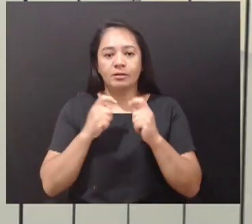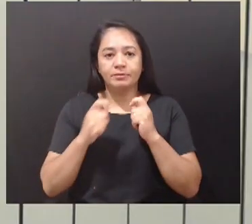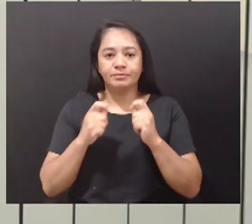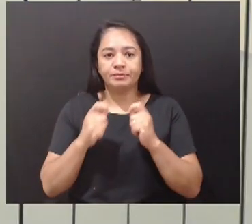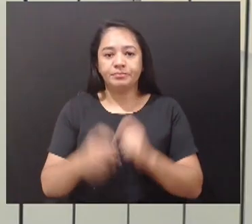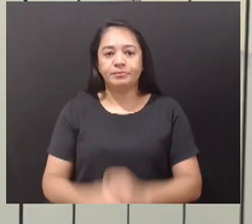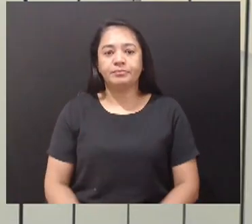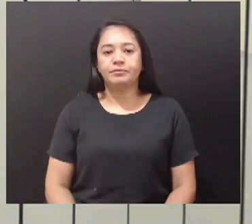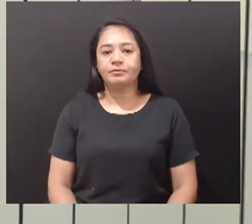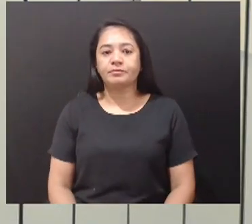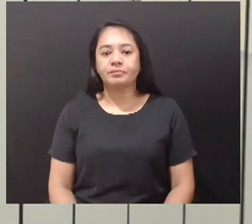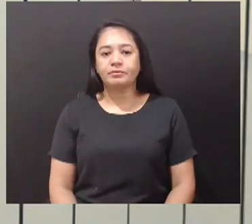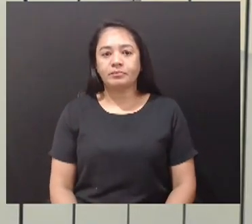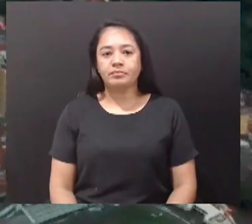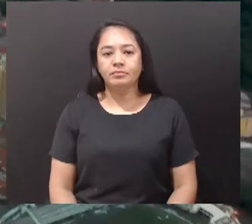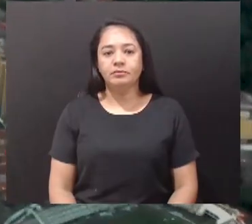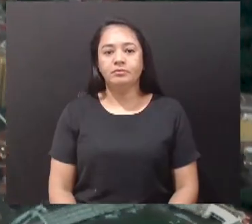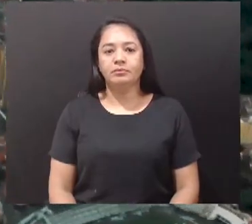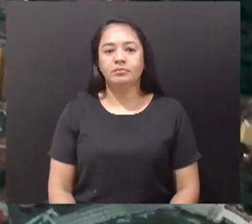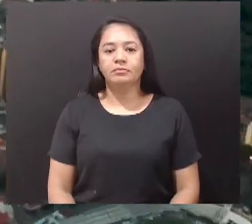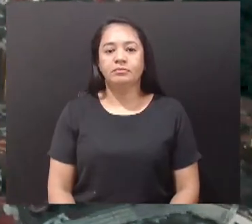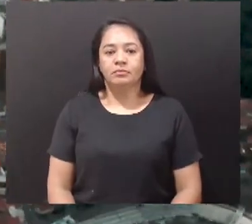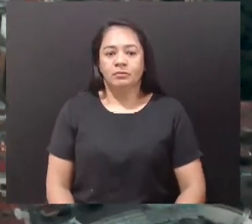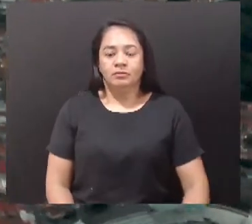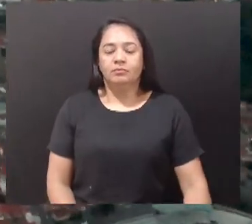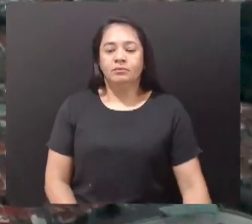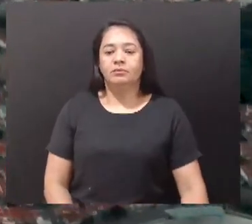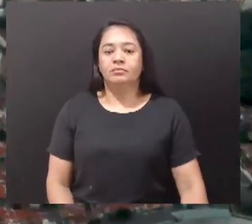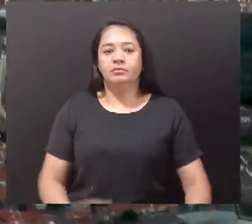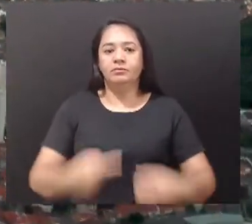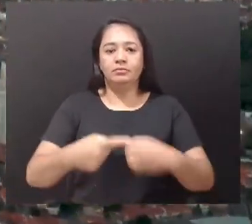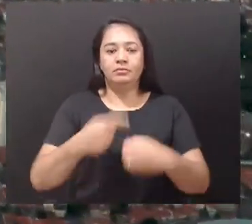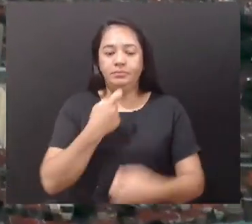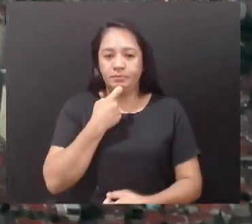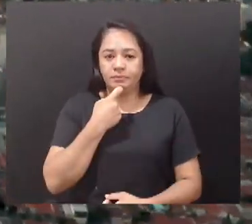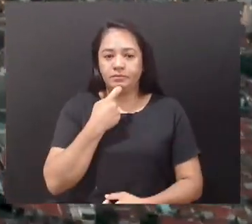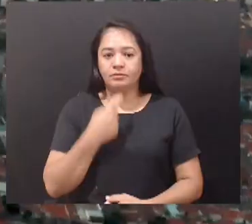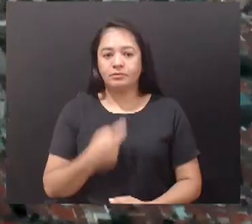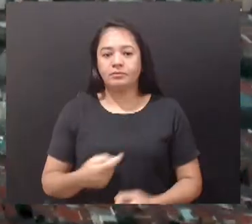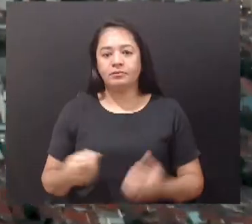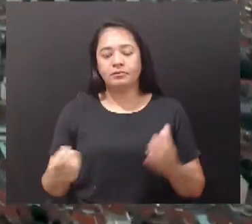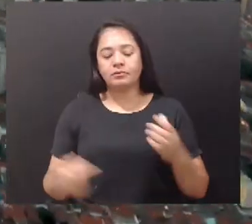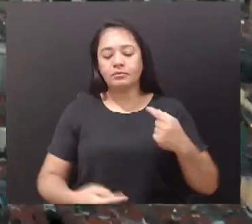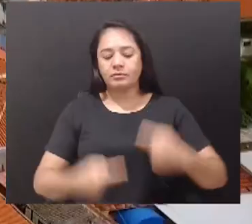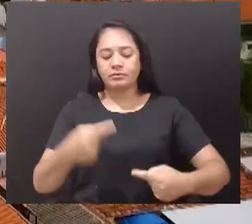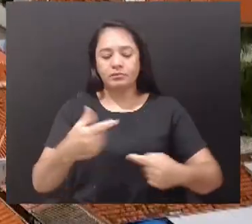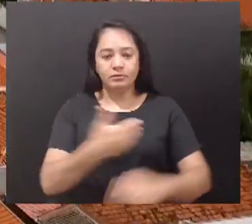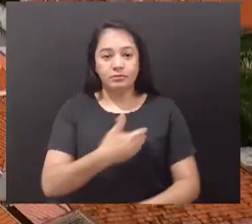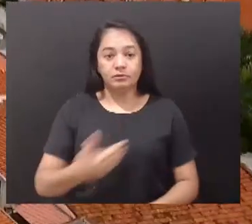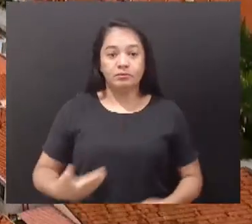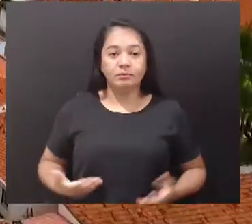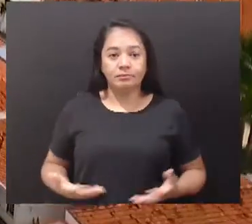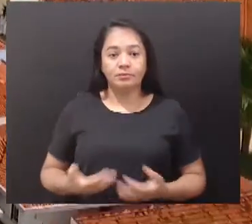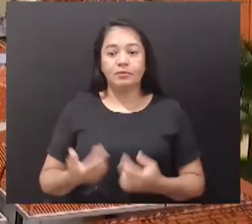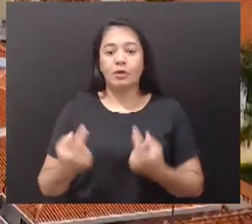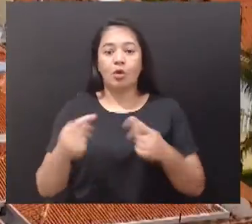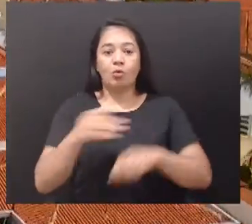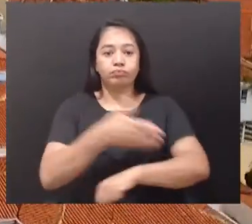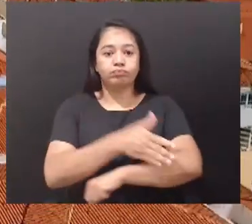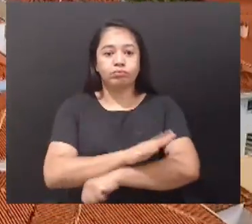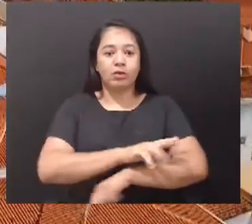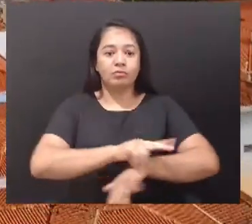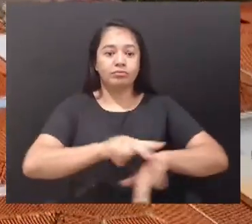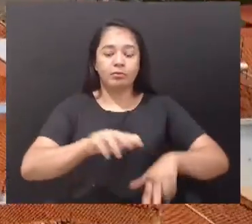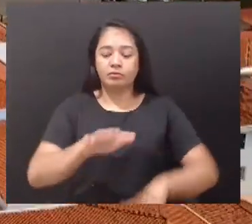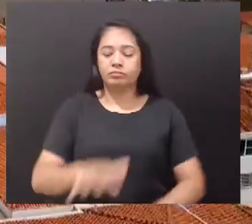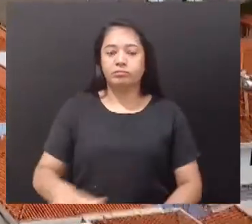Alves. A cidade de Campinas implementa políticas públicas antirracistas em diversas áreas e